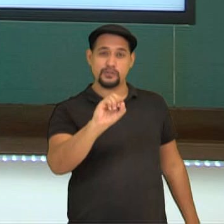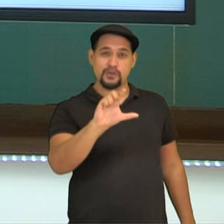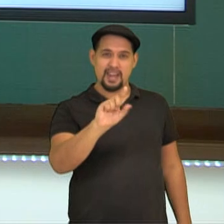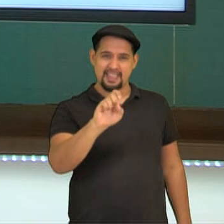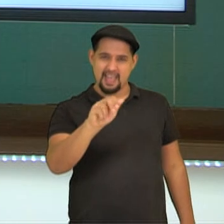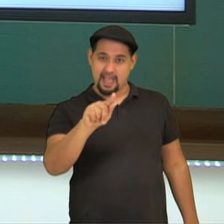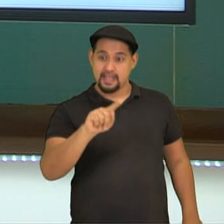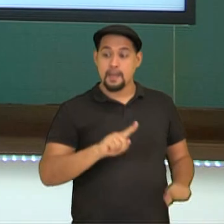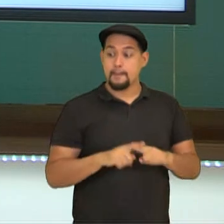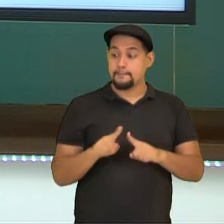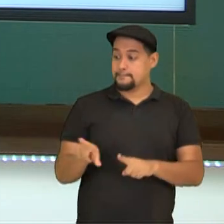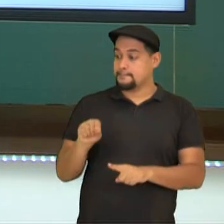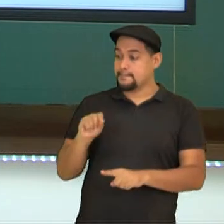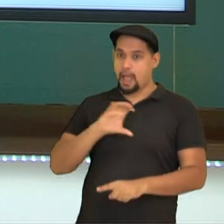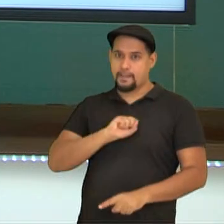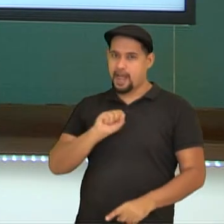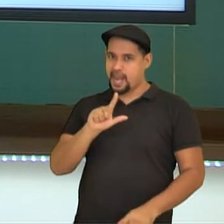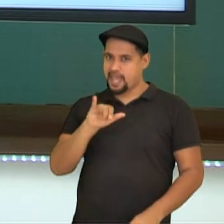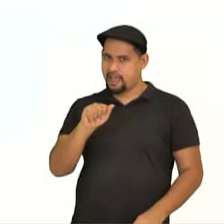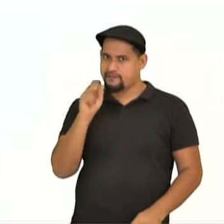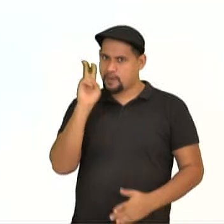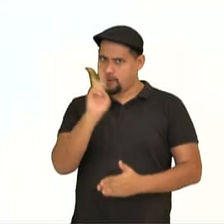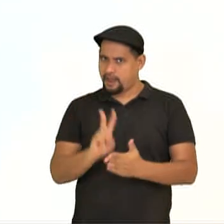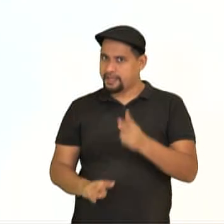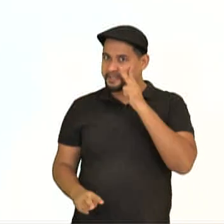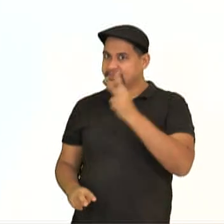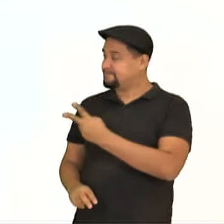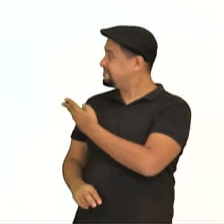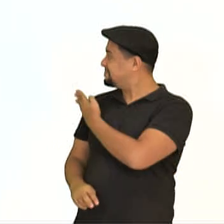para amar Lia? Vamos ler o poema?